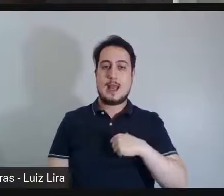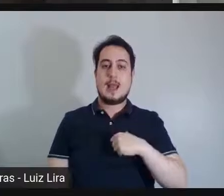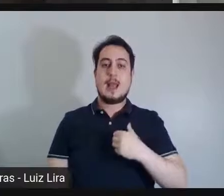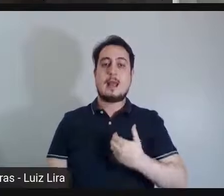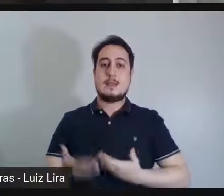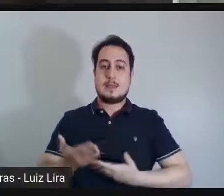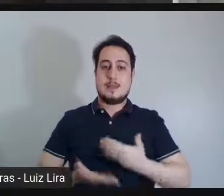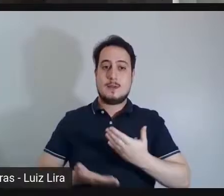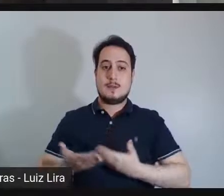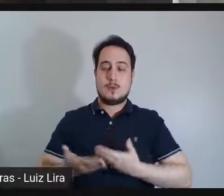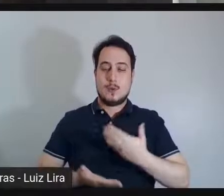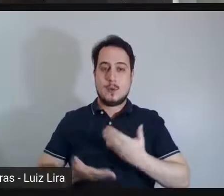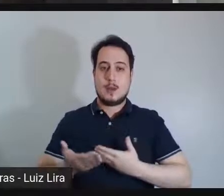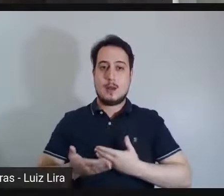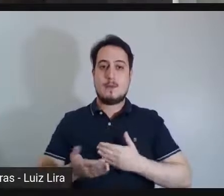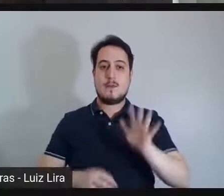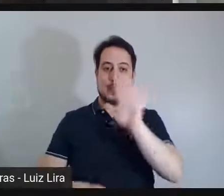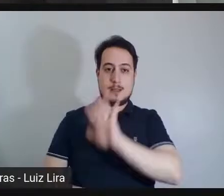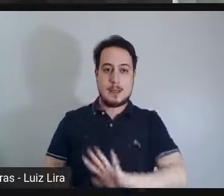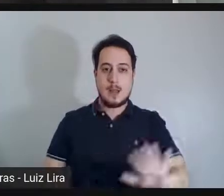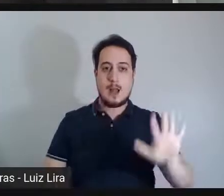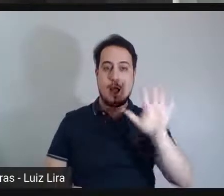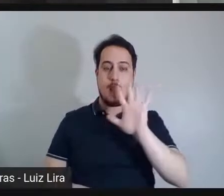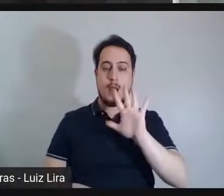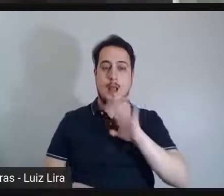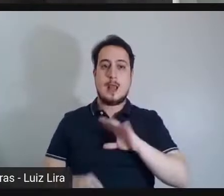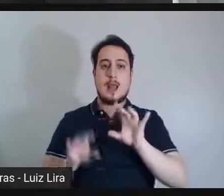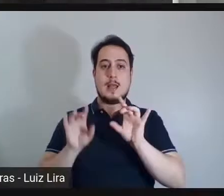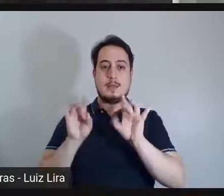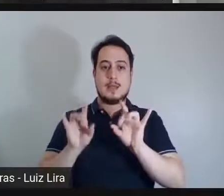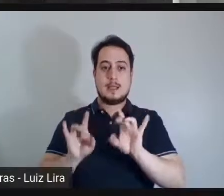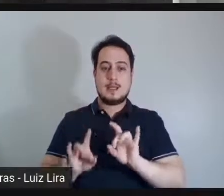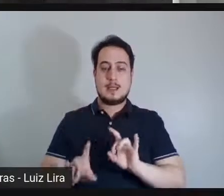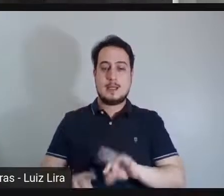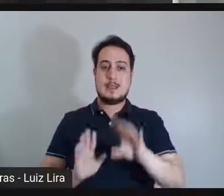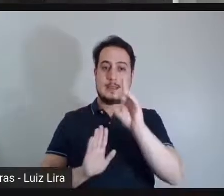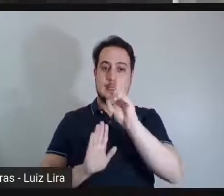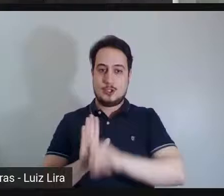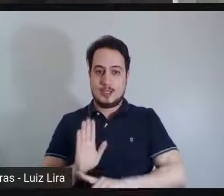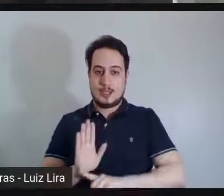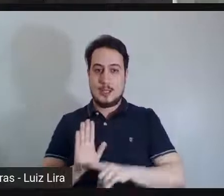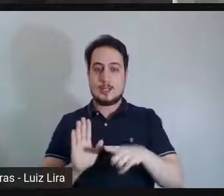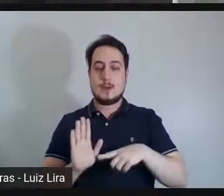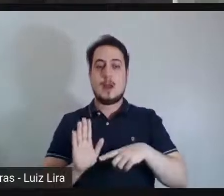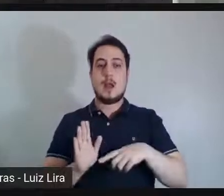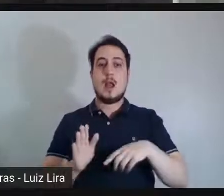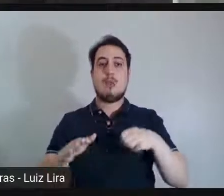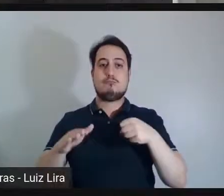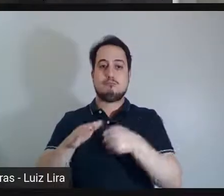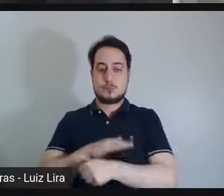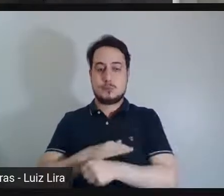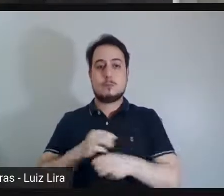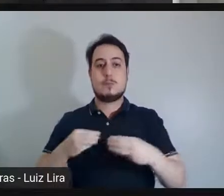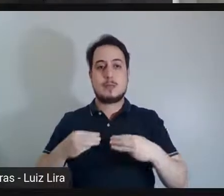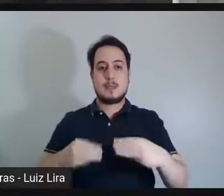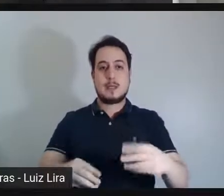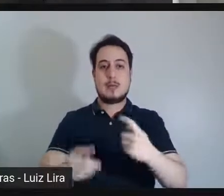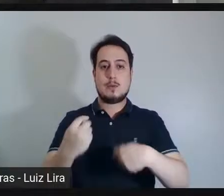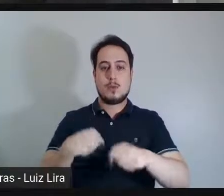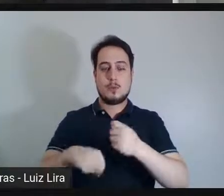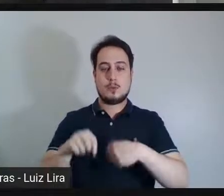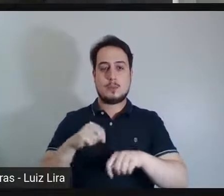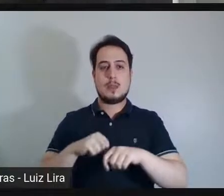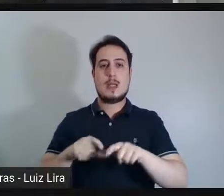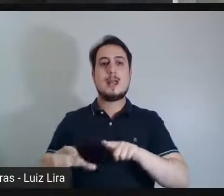advogada, especialista em Direito do Estado, lotada na Secretaria-Geral do Ministério da Economia, onde atua